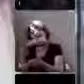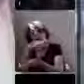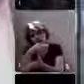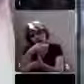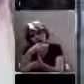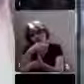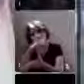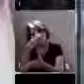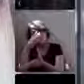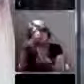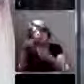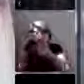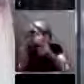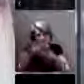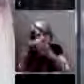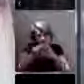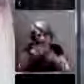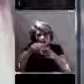corrijam aí.